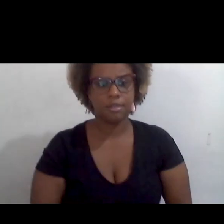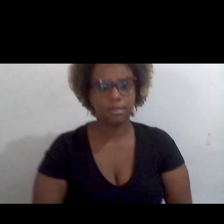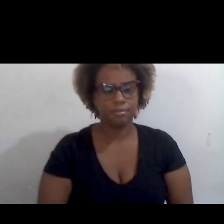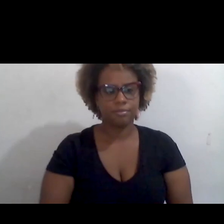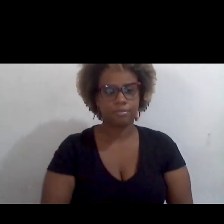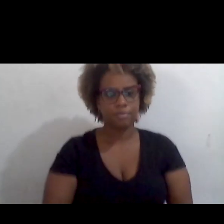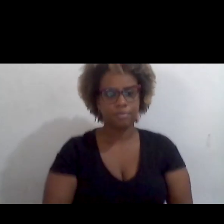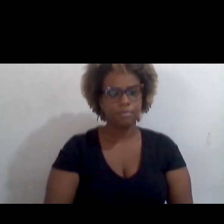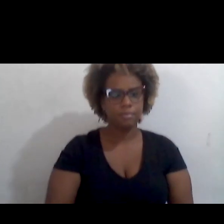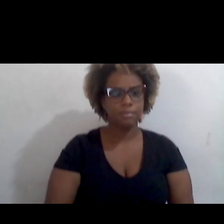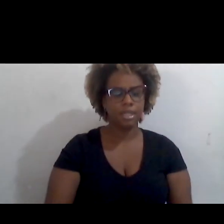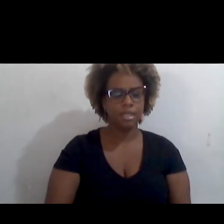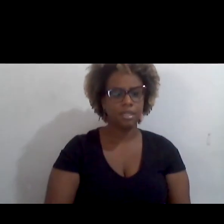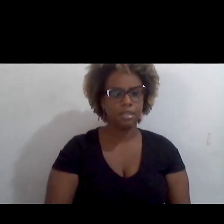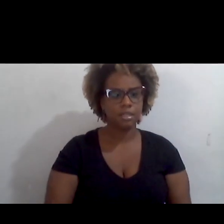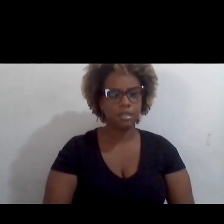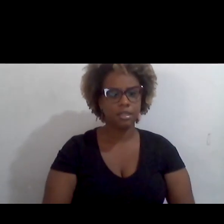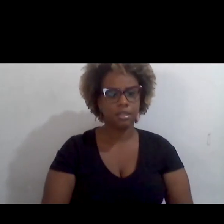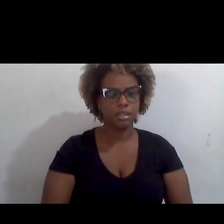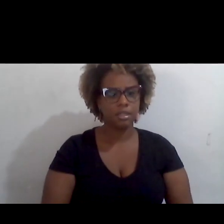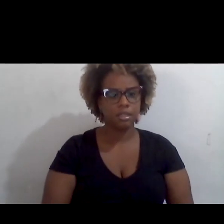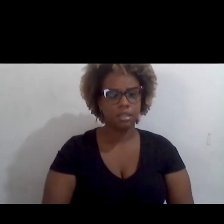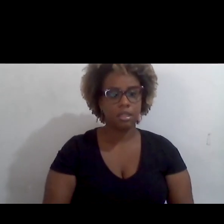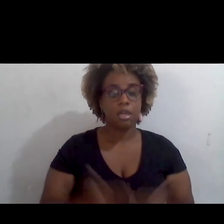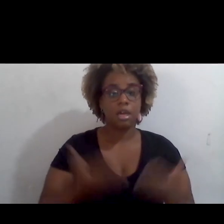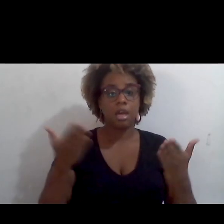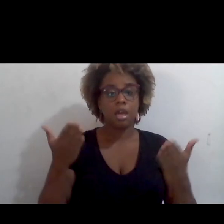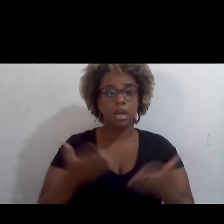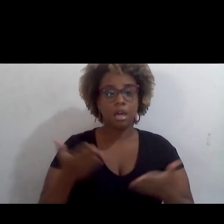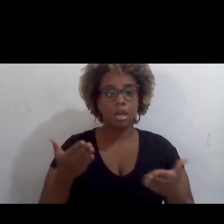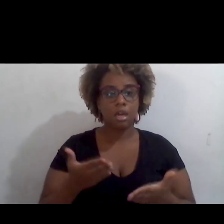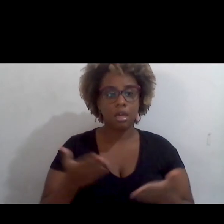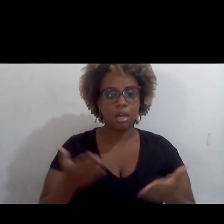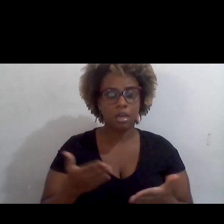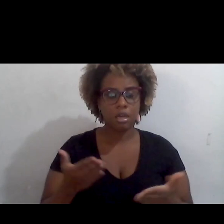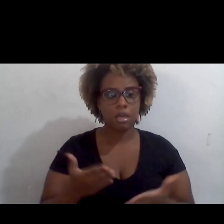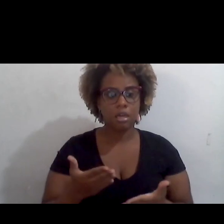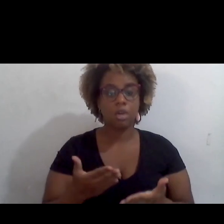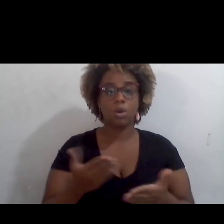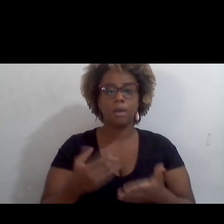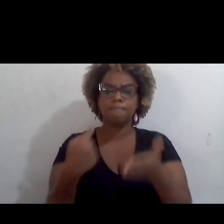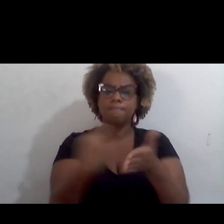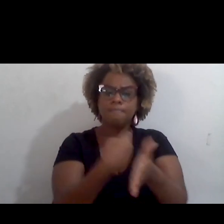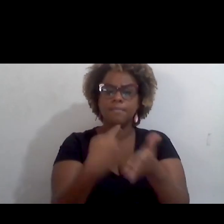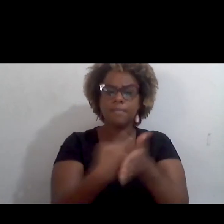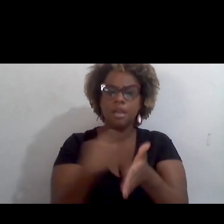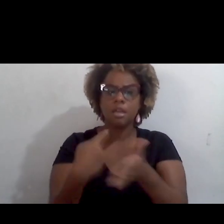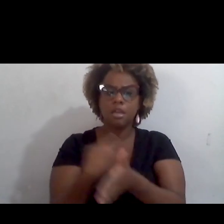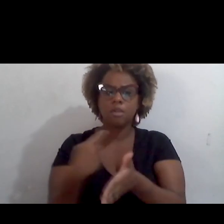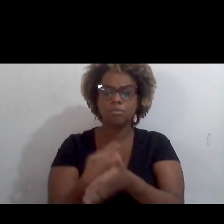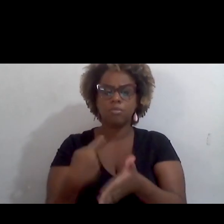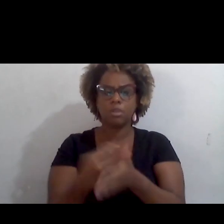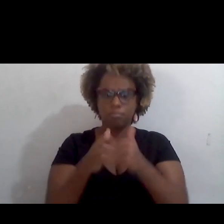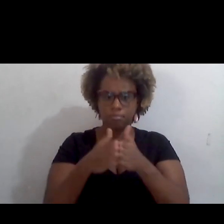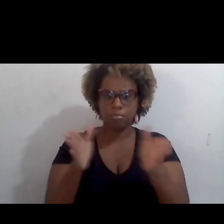Obrigado, Bruno. Obrigado, Pete. Agora a gente vai abrir, né, para o tão esperado momento, que é o momento da escuta. E aí a gente vai...